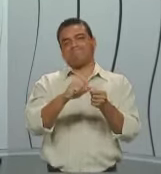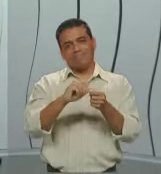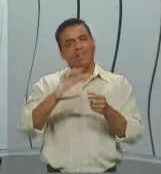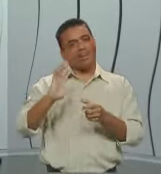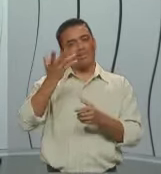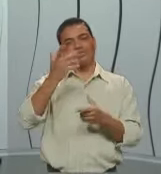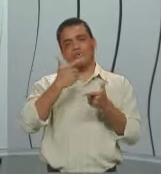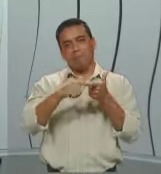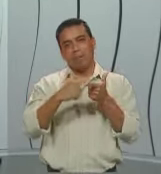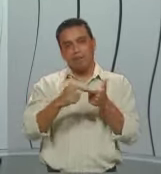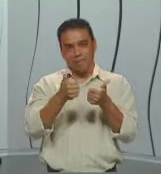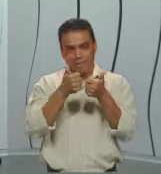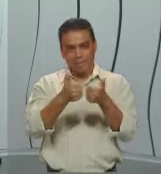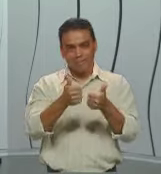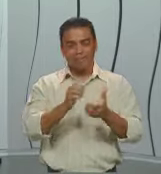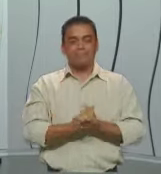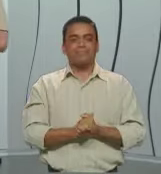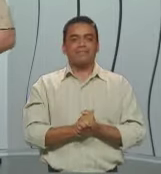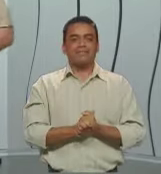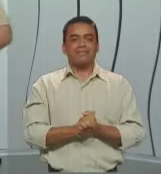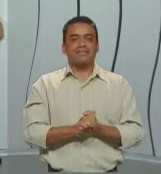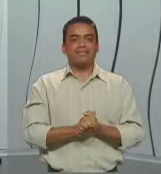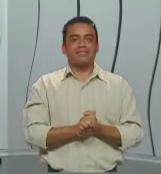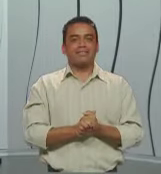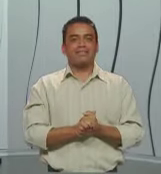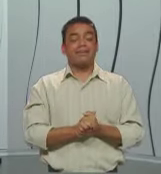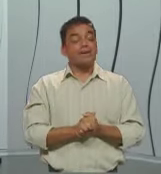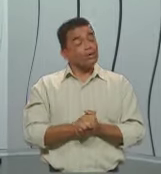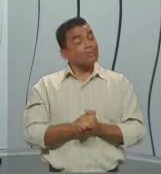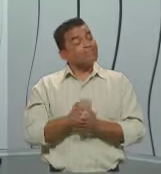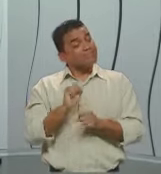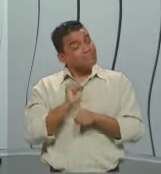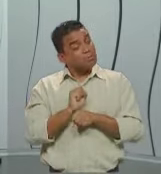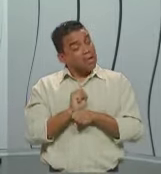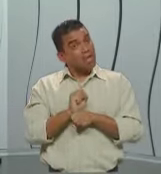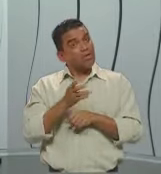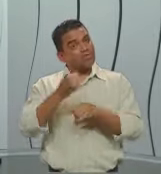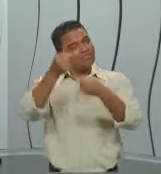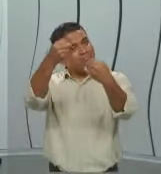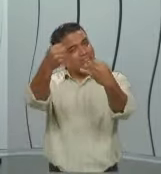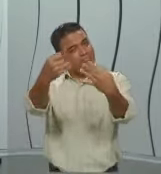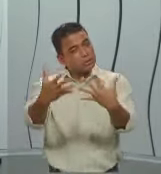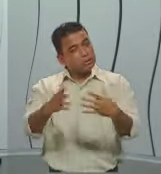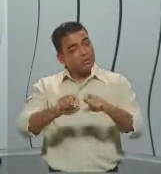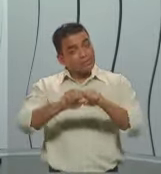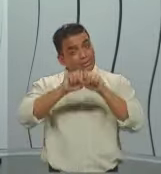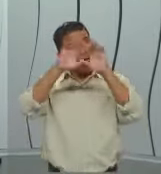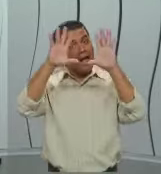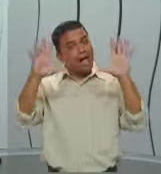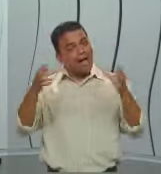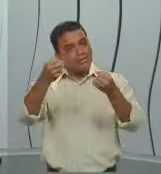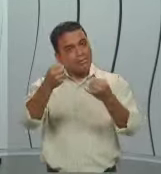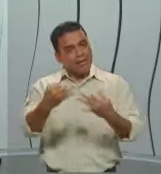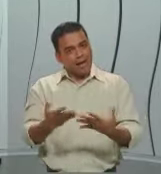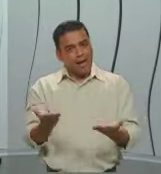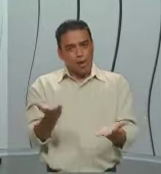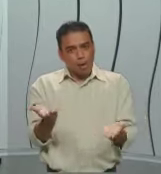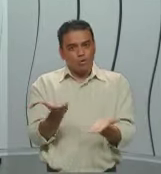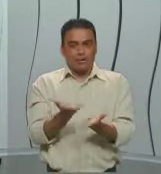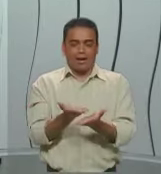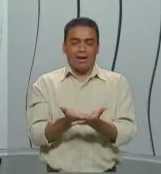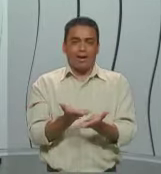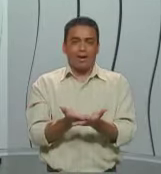problema. Beleza? Gente, eu espero ter conseguido explicar para vocês o que era necessário nessa aula,